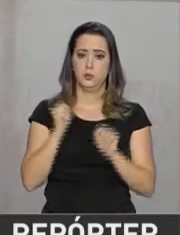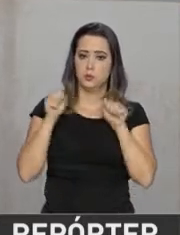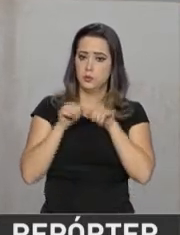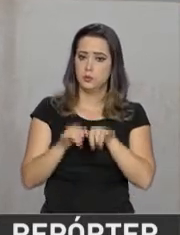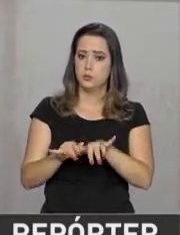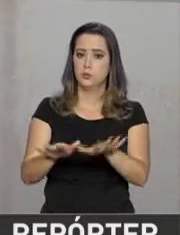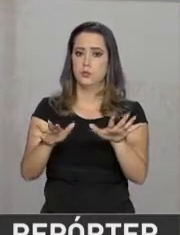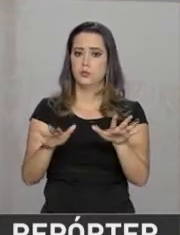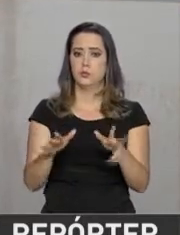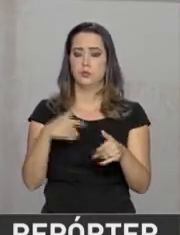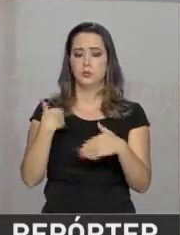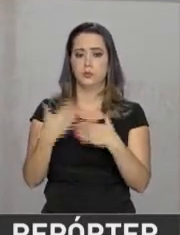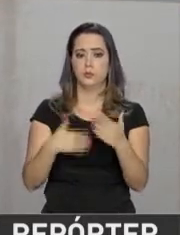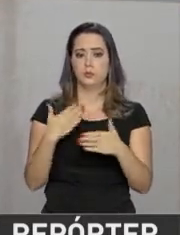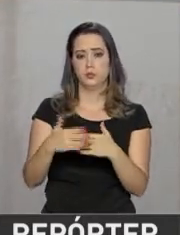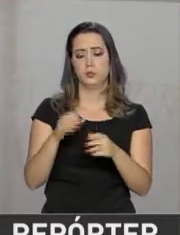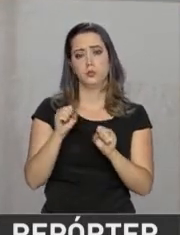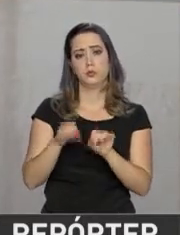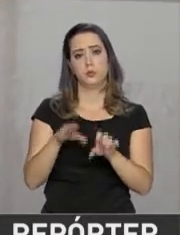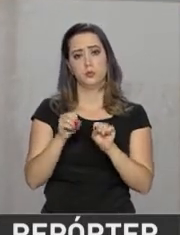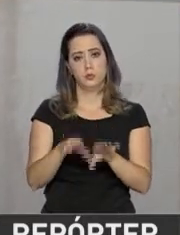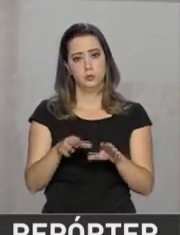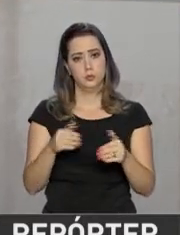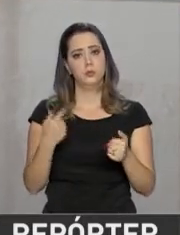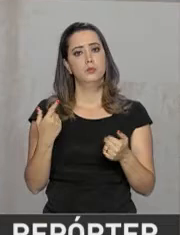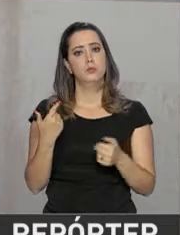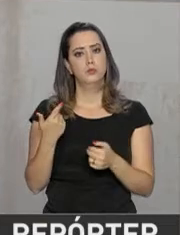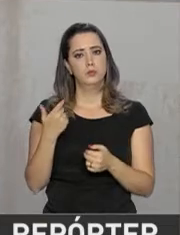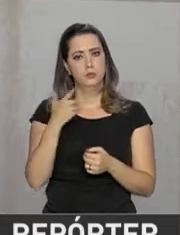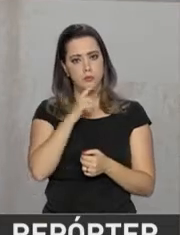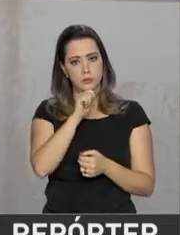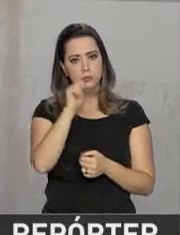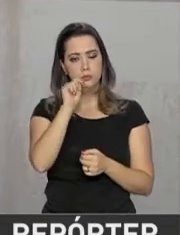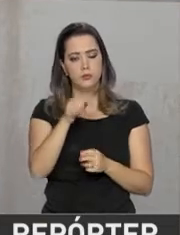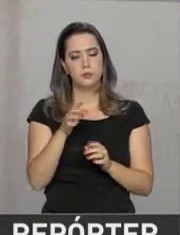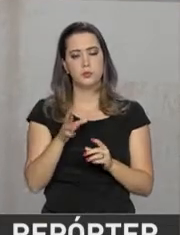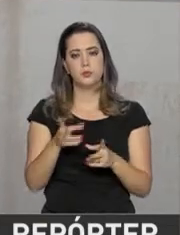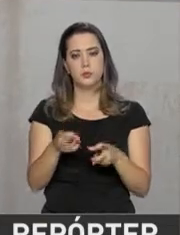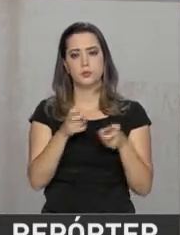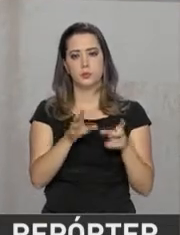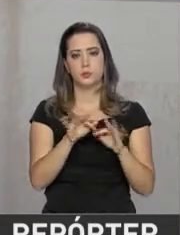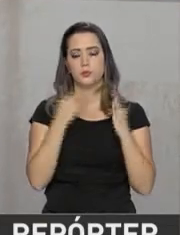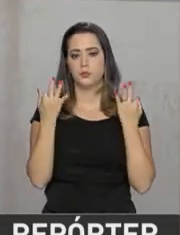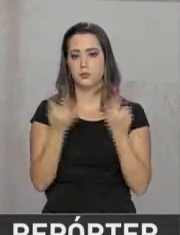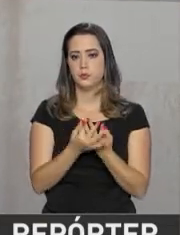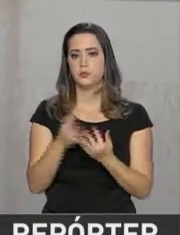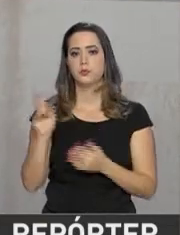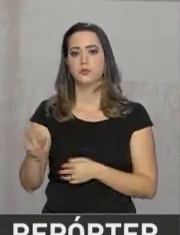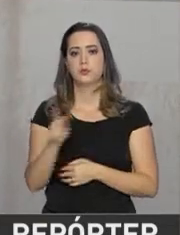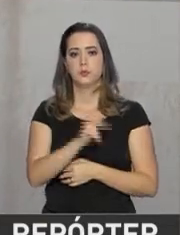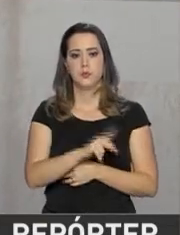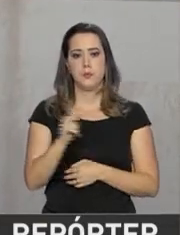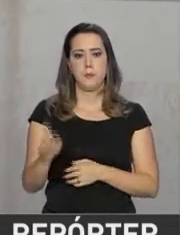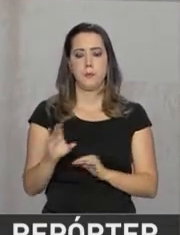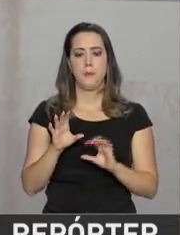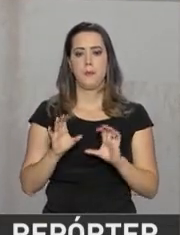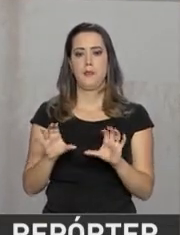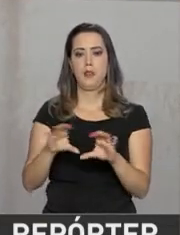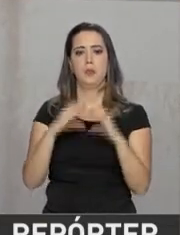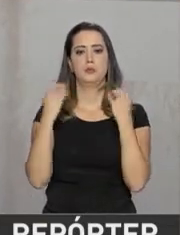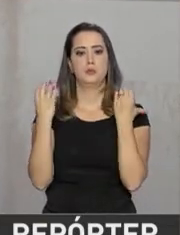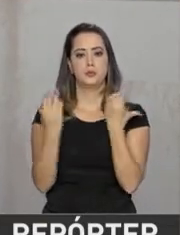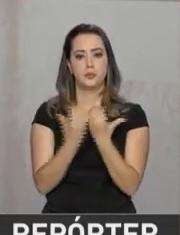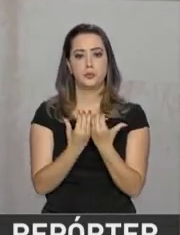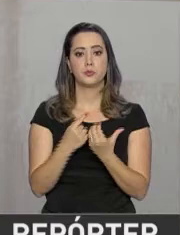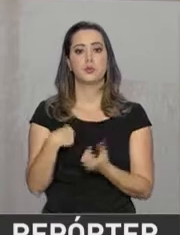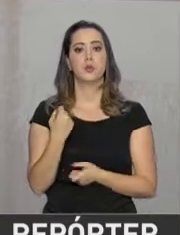e através da educação a gente conseguir sensibilizar a família as professores as comunidades